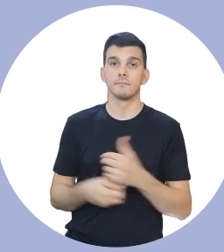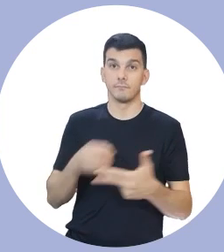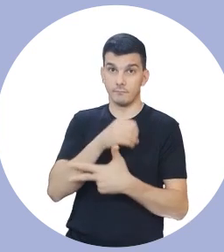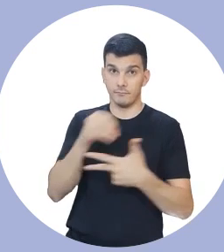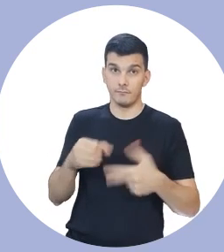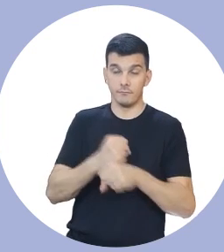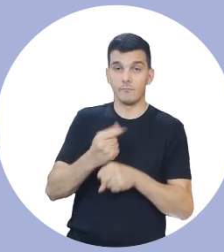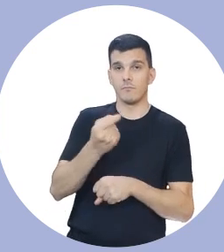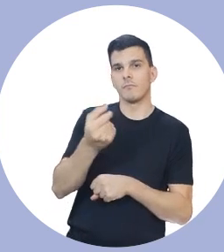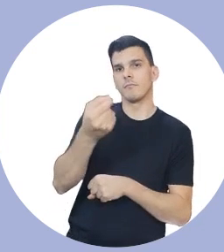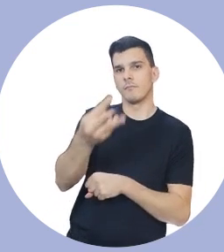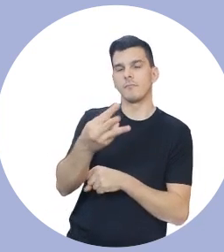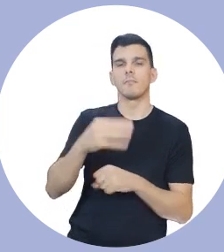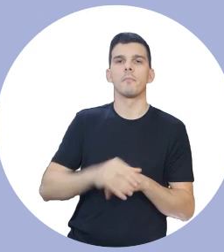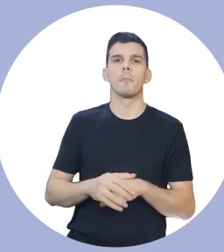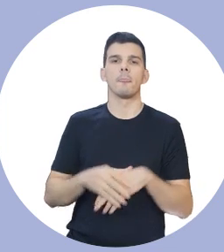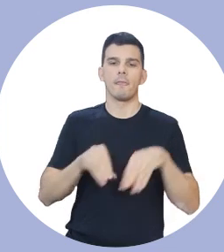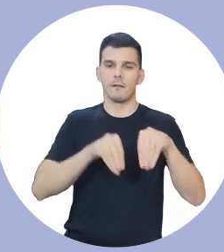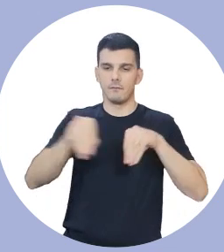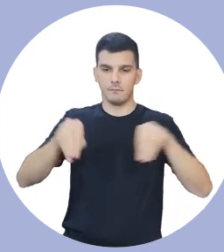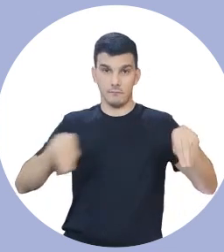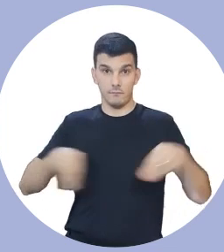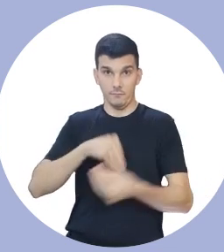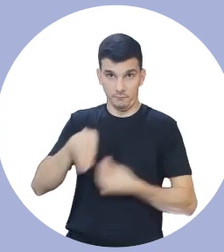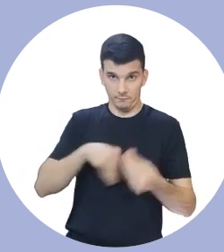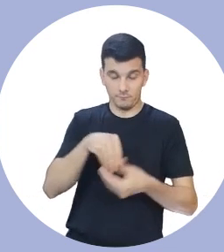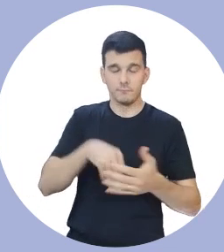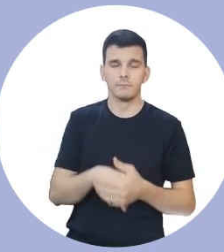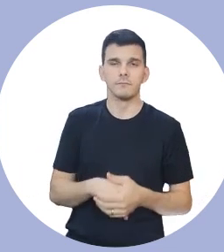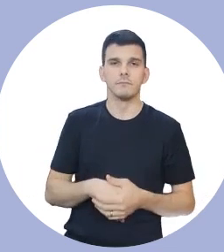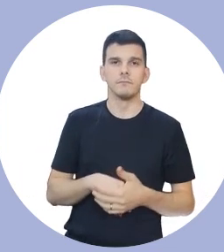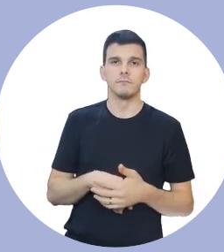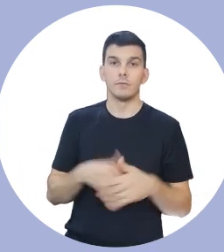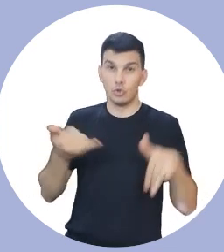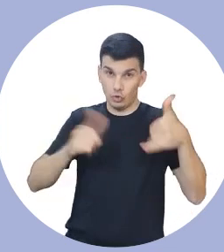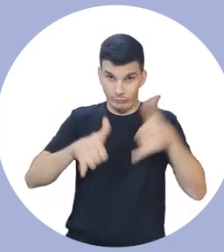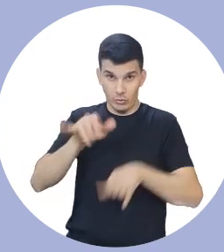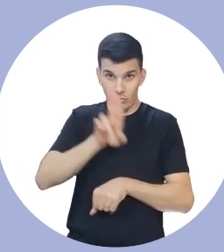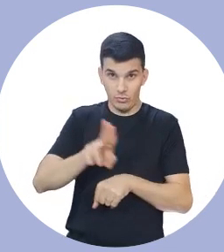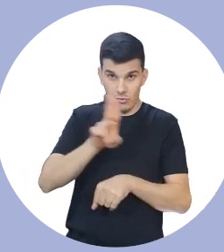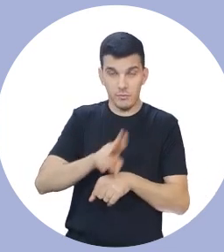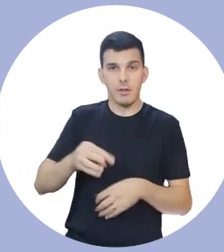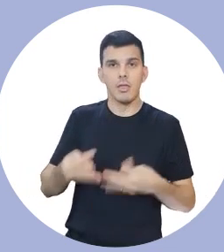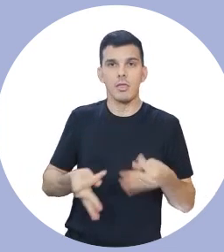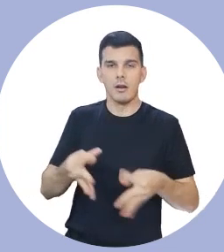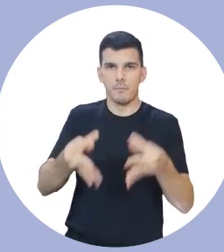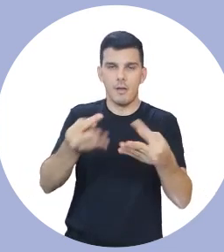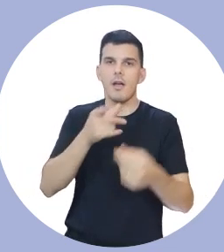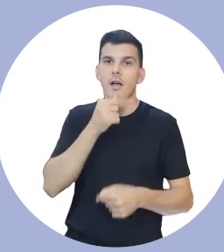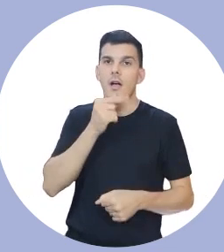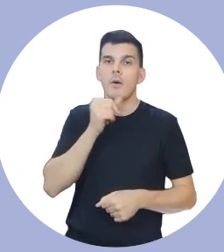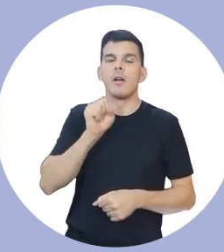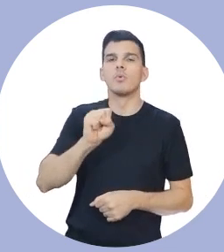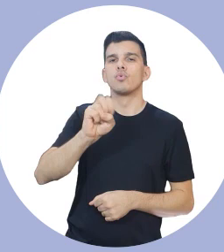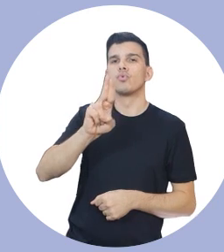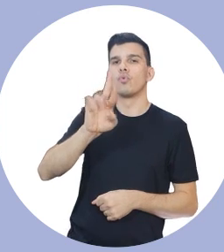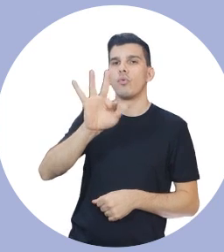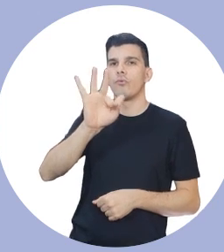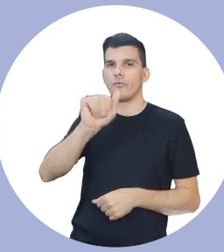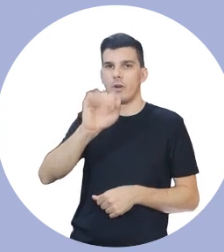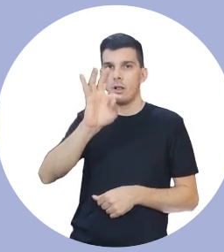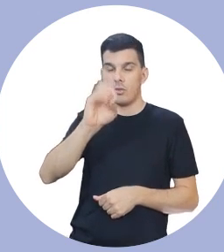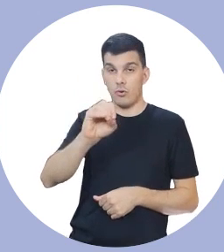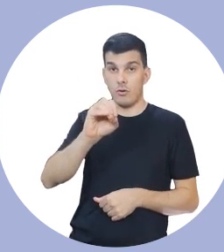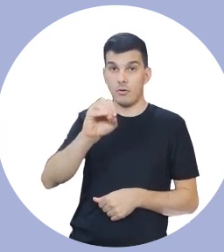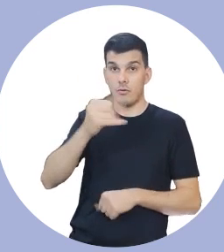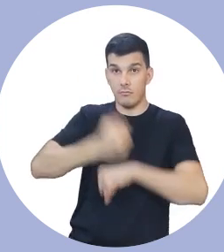filtros. Enem de 2013, separação de misturas. Entre as substâncias usadas para o tratamento de água está o